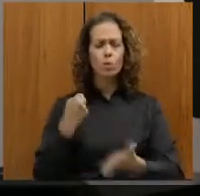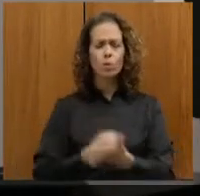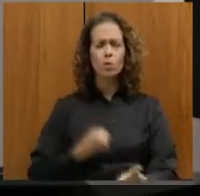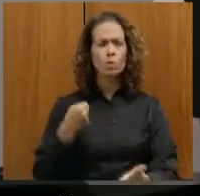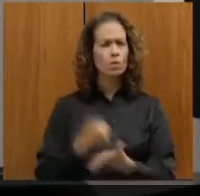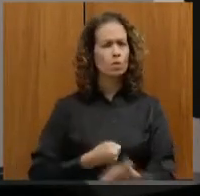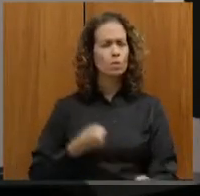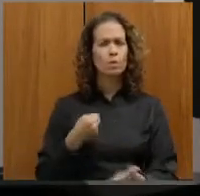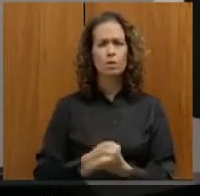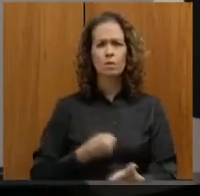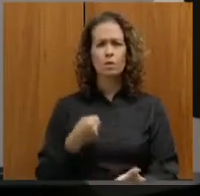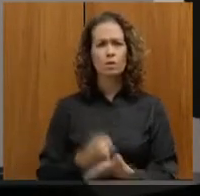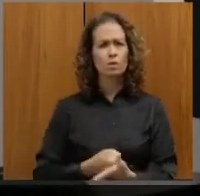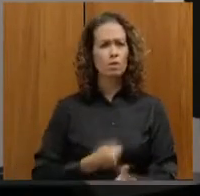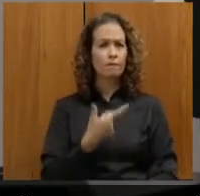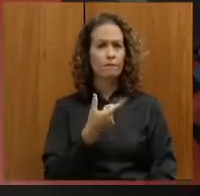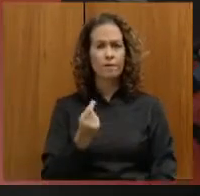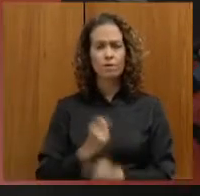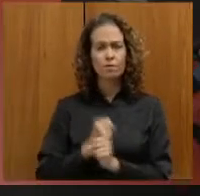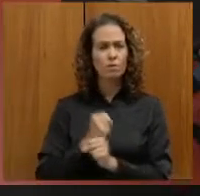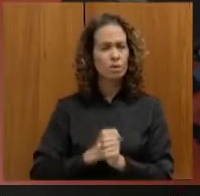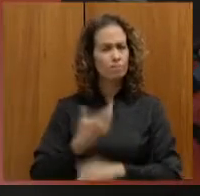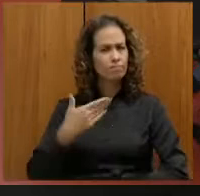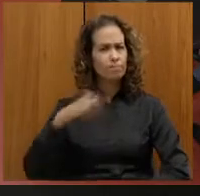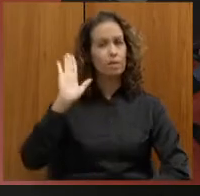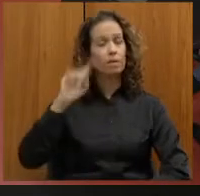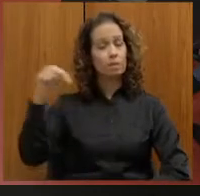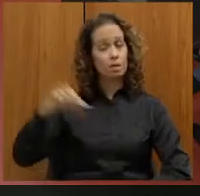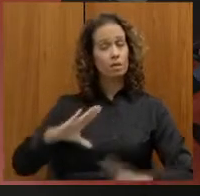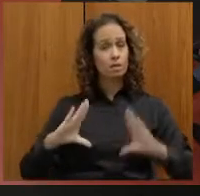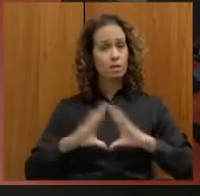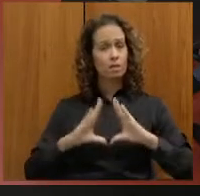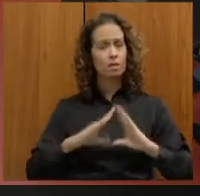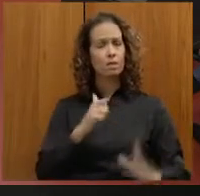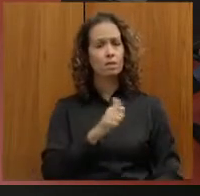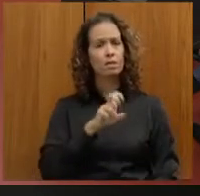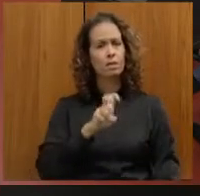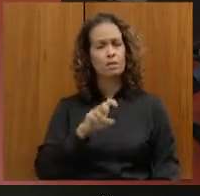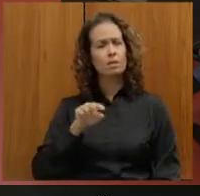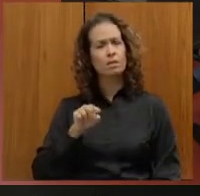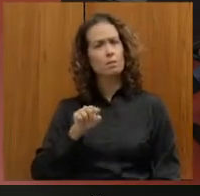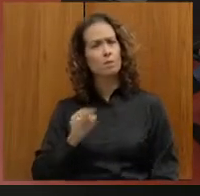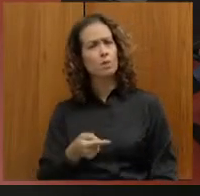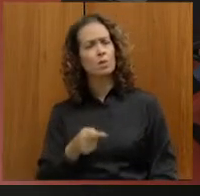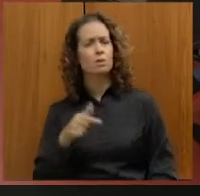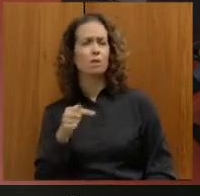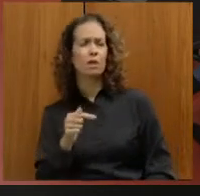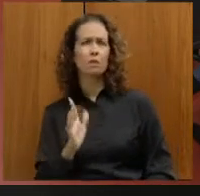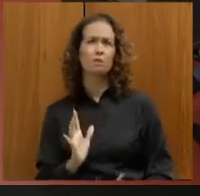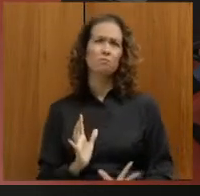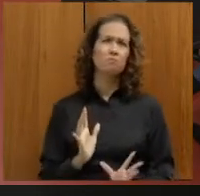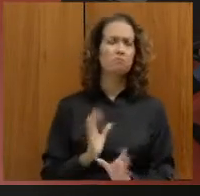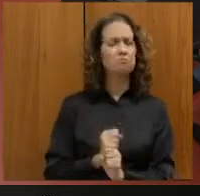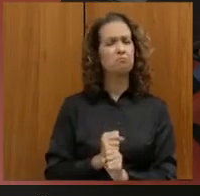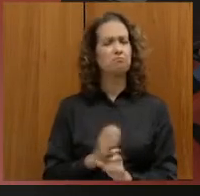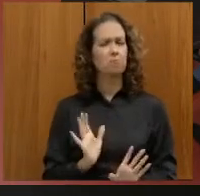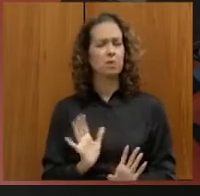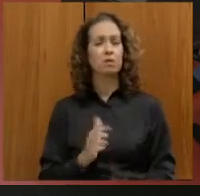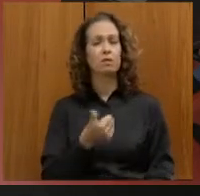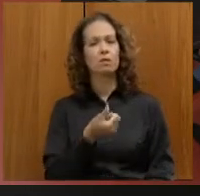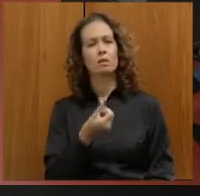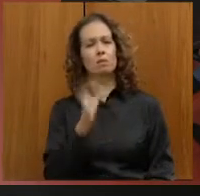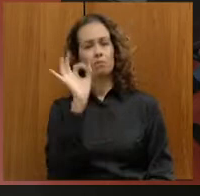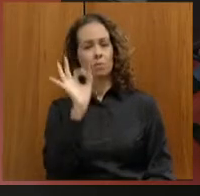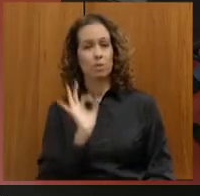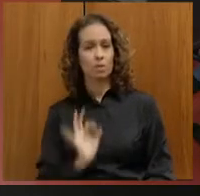luta de mais de duas décadas aqui nessa casa de 15.7 arredondando 16 por cento mais uma di que ele